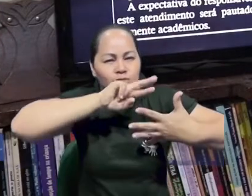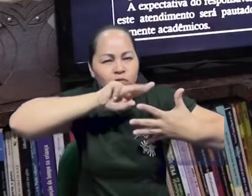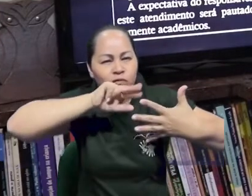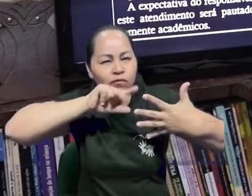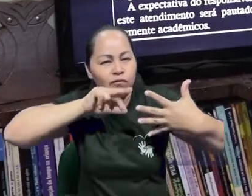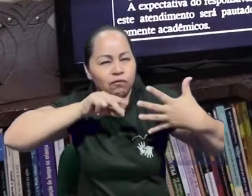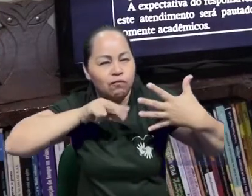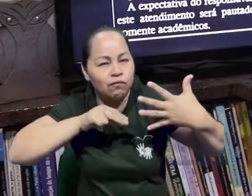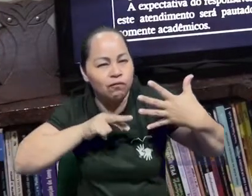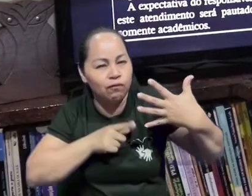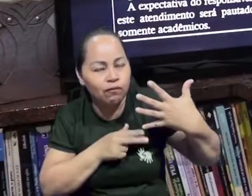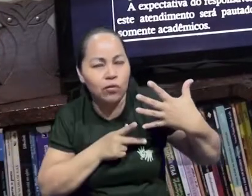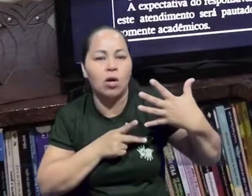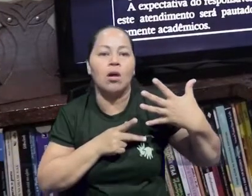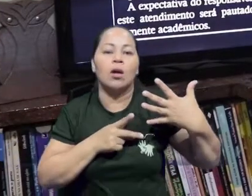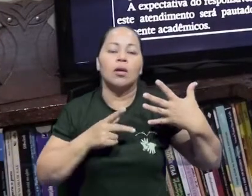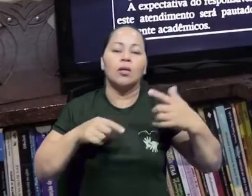né,